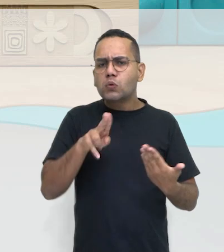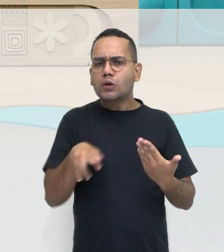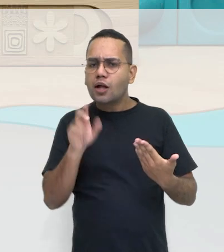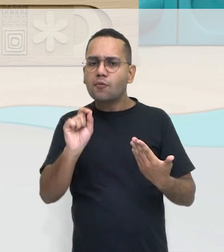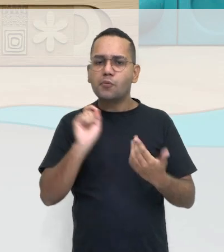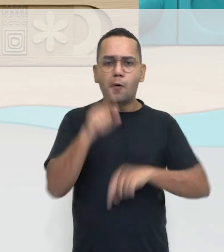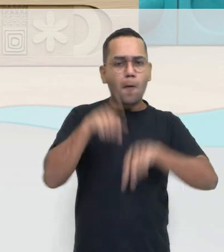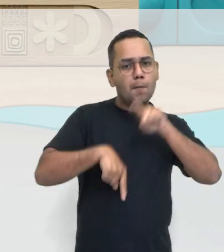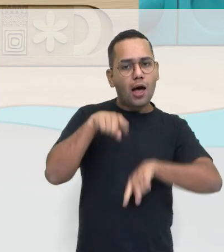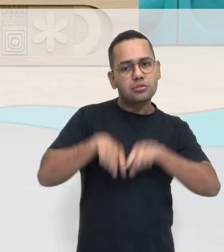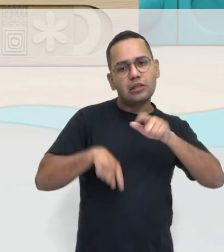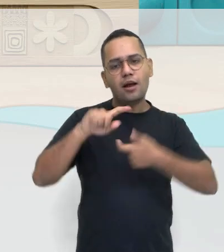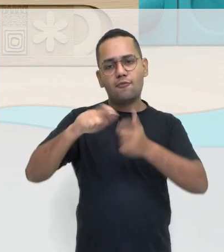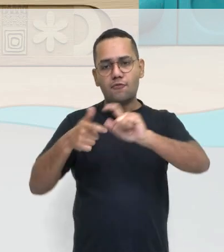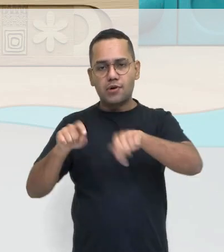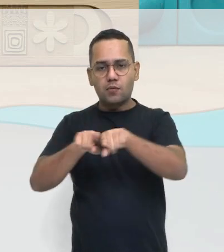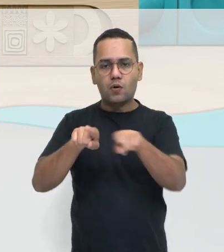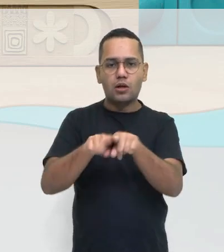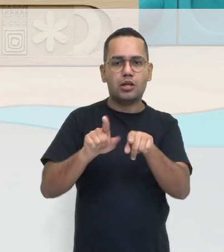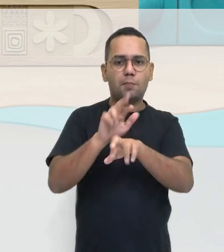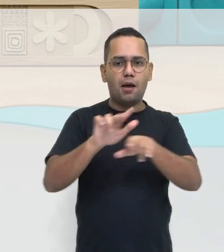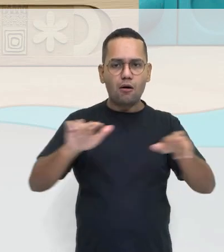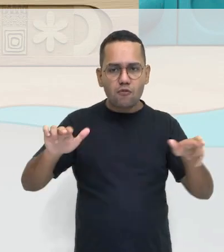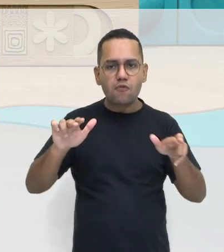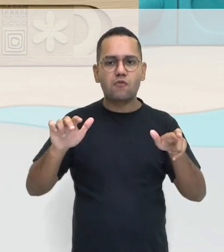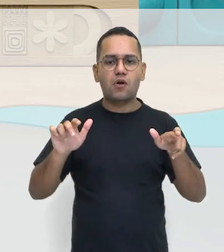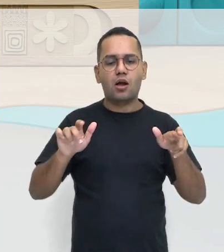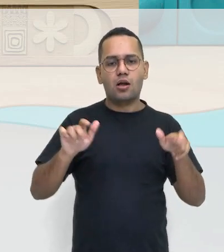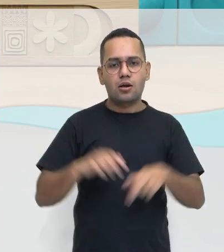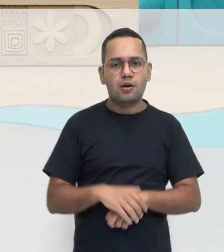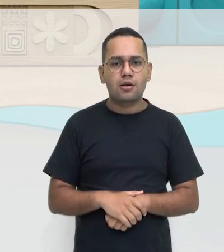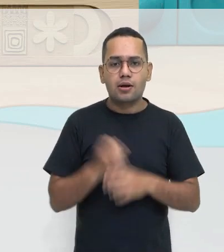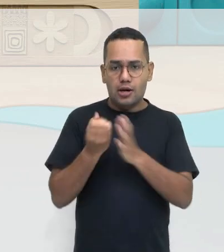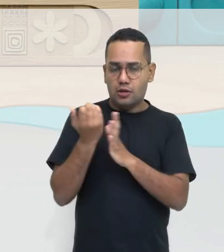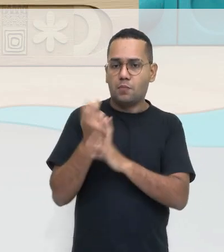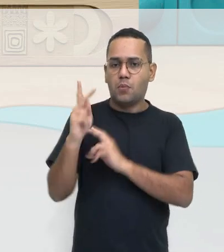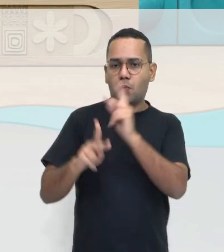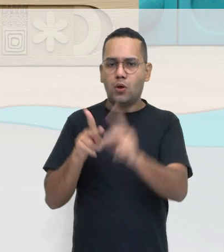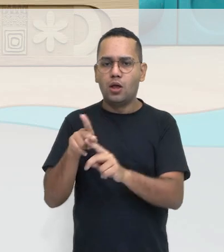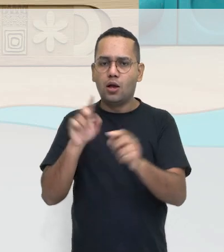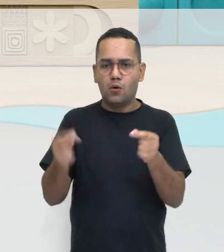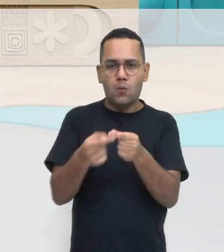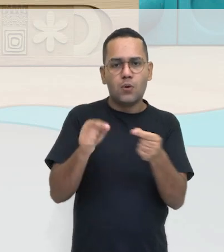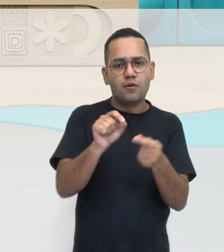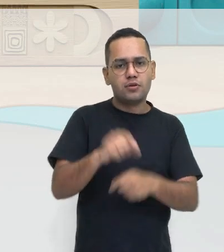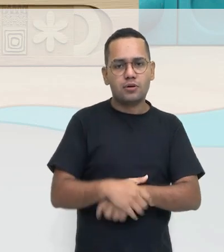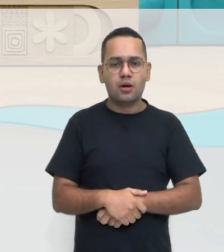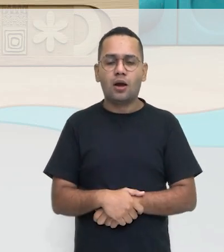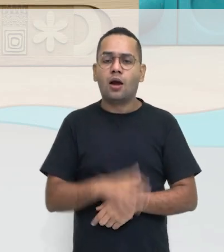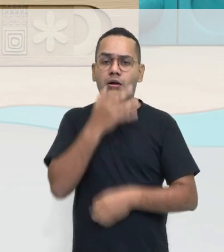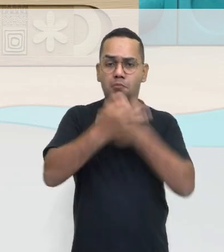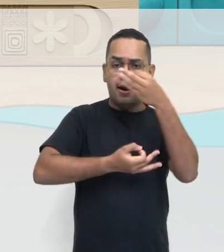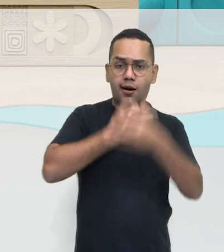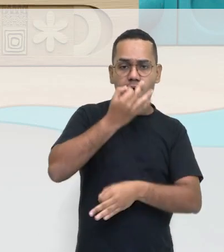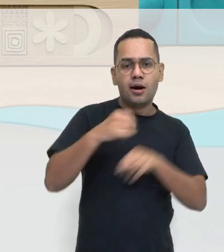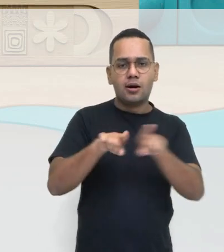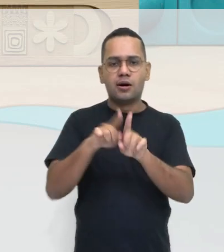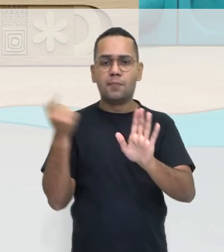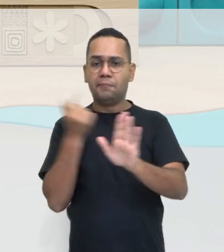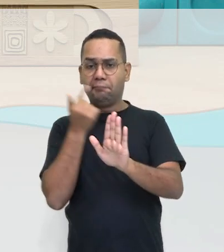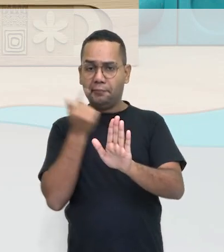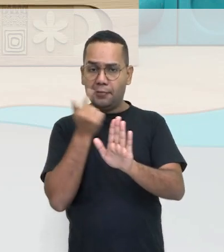a própria estética popular em seu trabalho, de maneira a fazer uma crítica direta e irônica